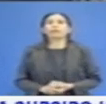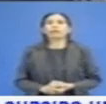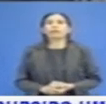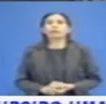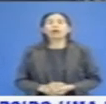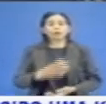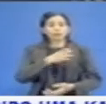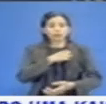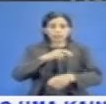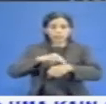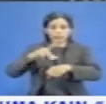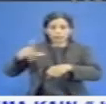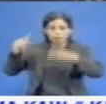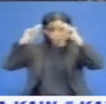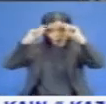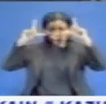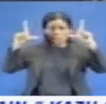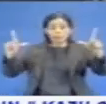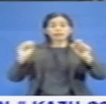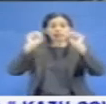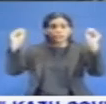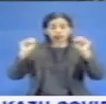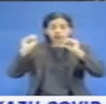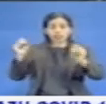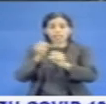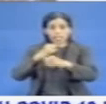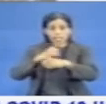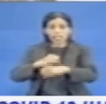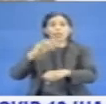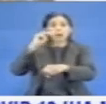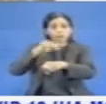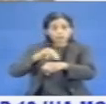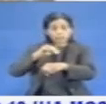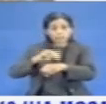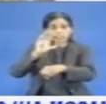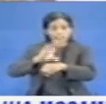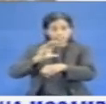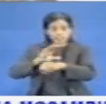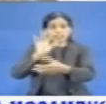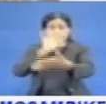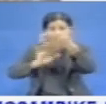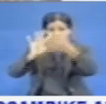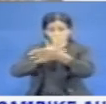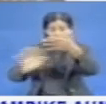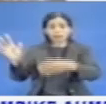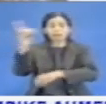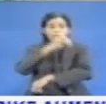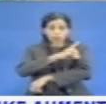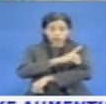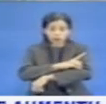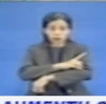Polícia Nacional Timor-Leste, sábado fim de semana, né? Halau missa ho de comemora Loron aniversário Santo Antônio